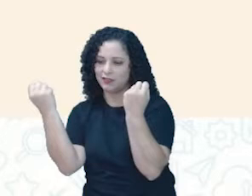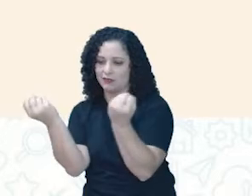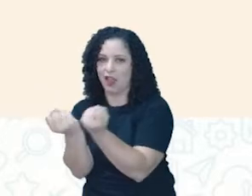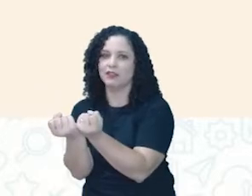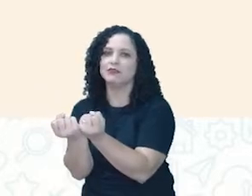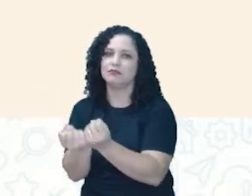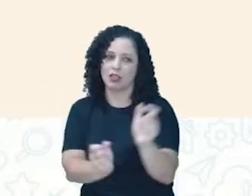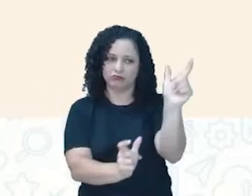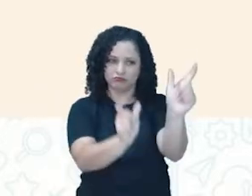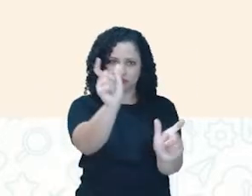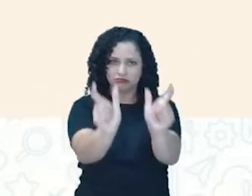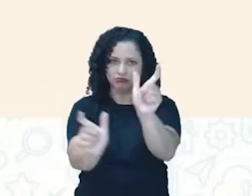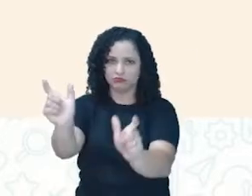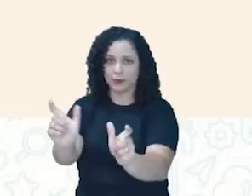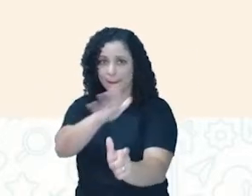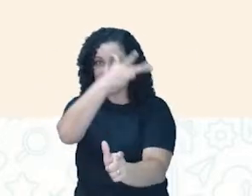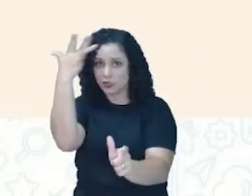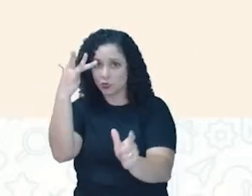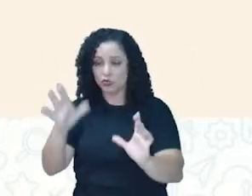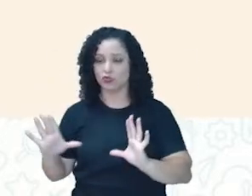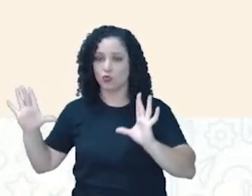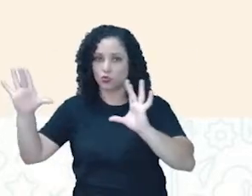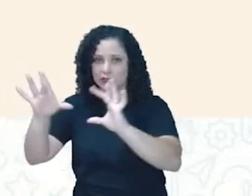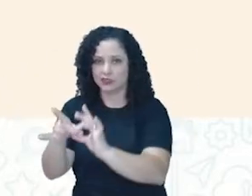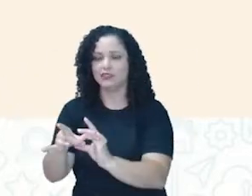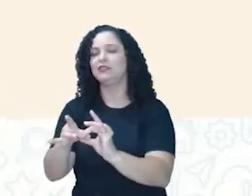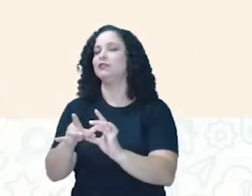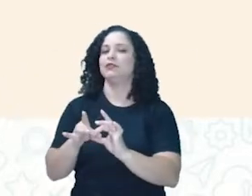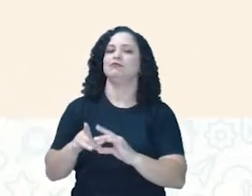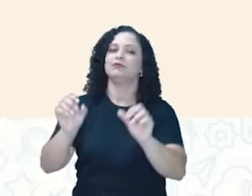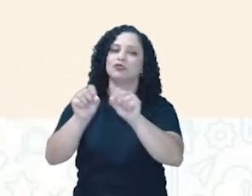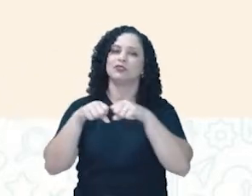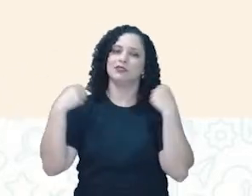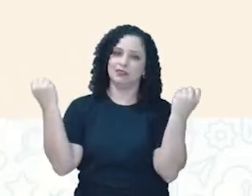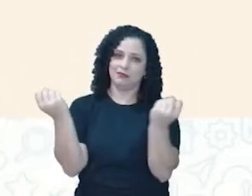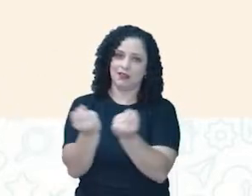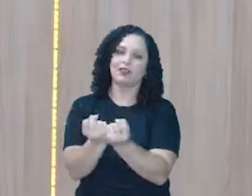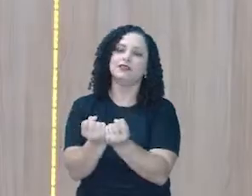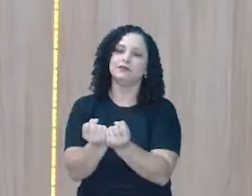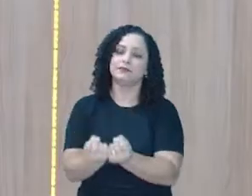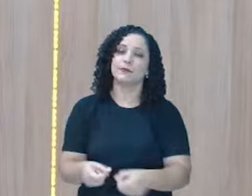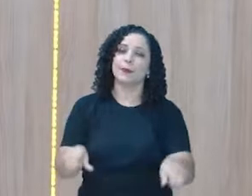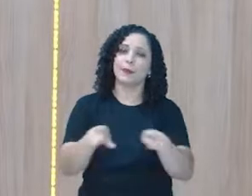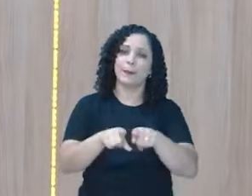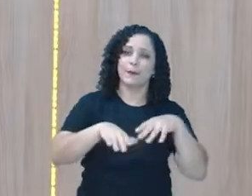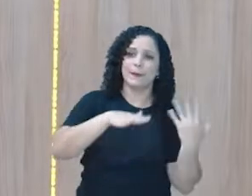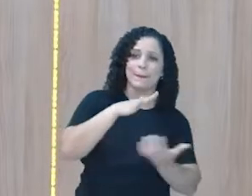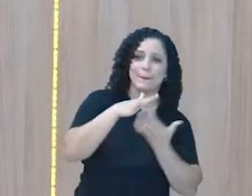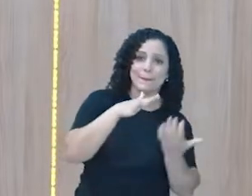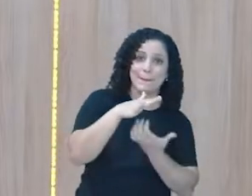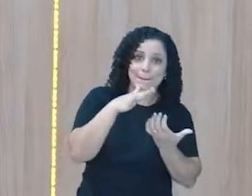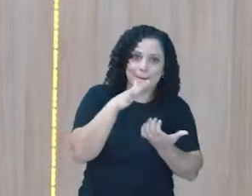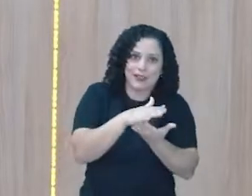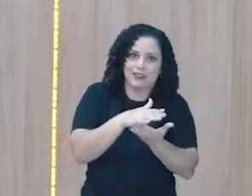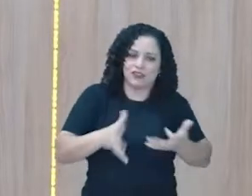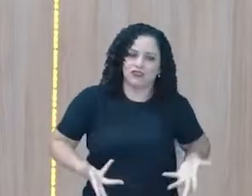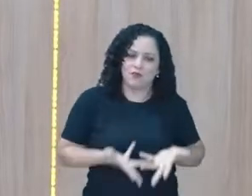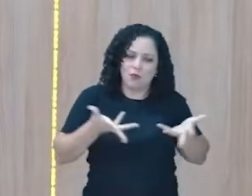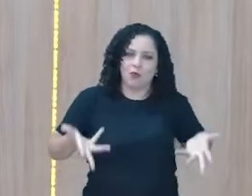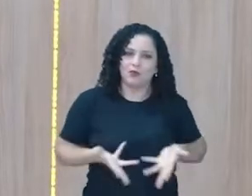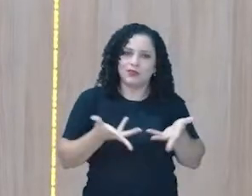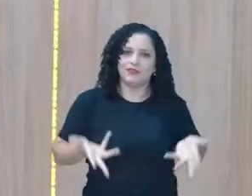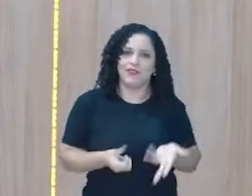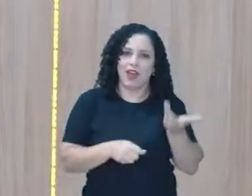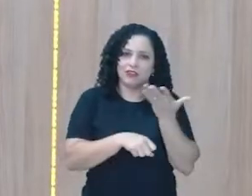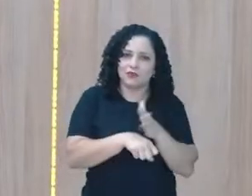De nós, seres humanos aí, como um todo, né, da sociedade civil, das empresas também, de incentivar nas